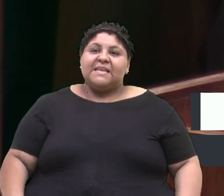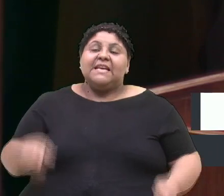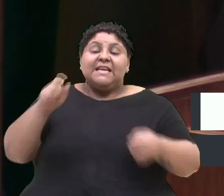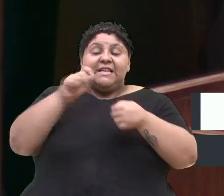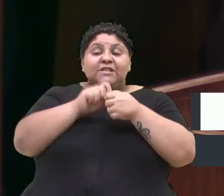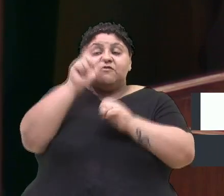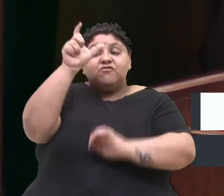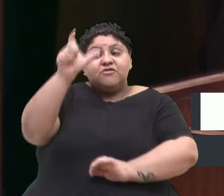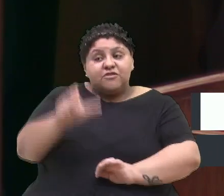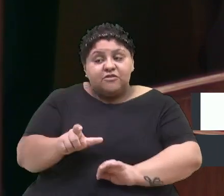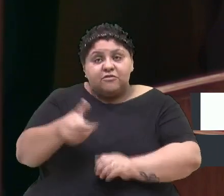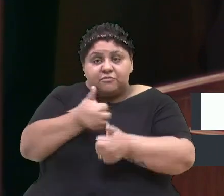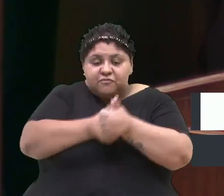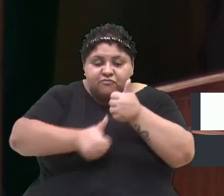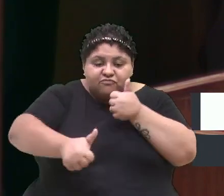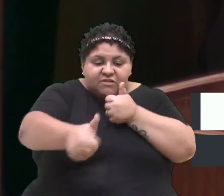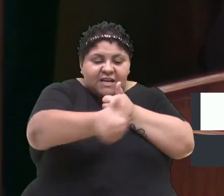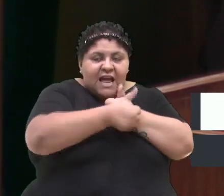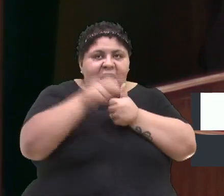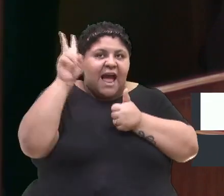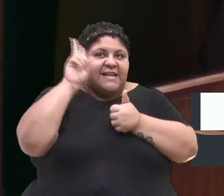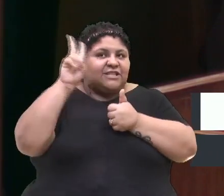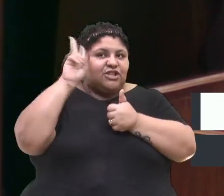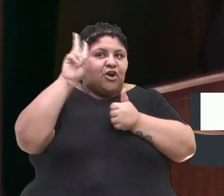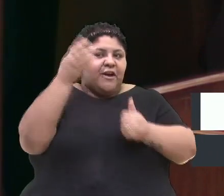pessoas protagonizem a história da vida delas.